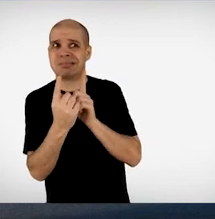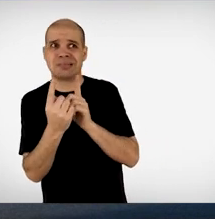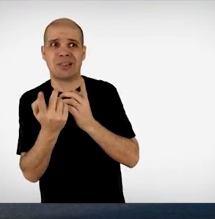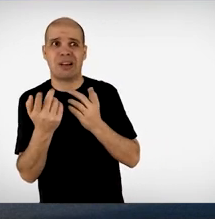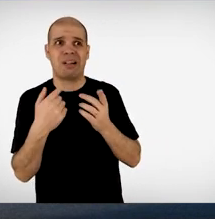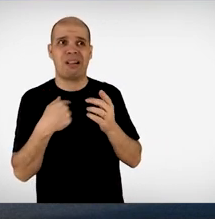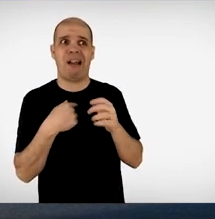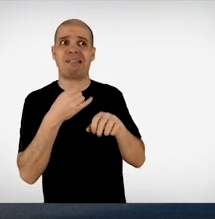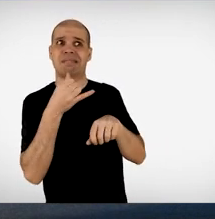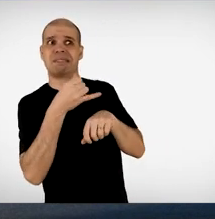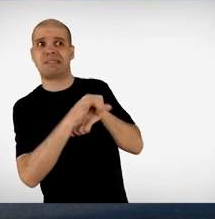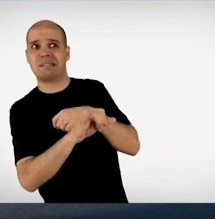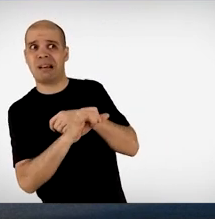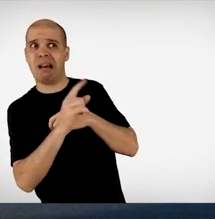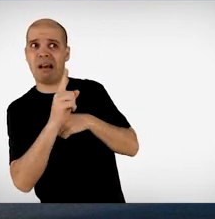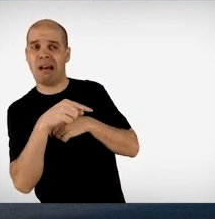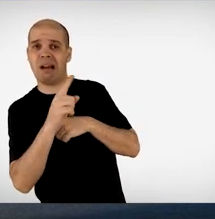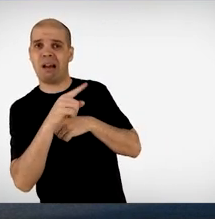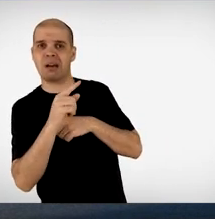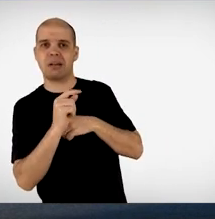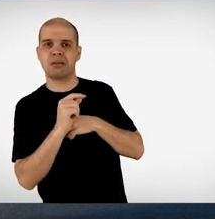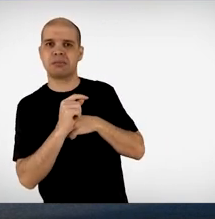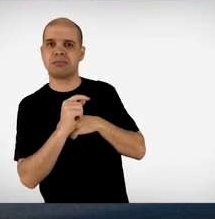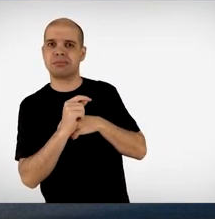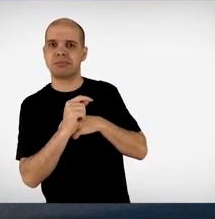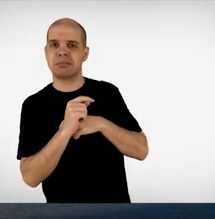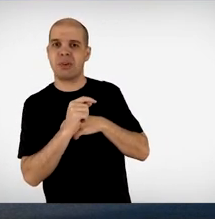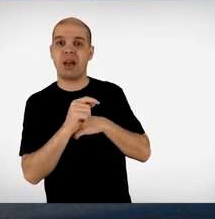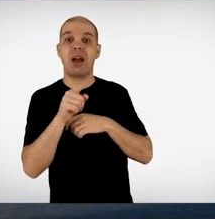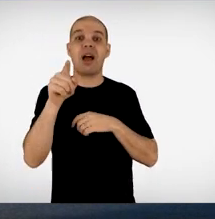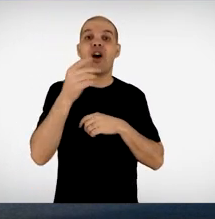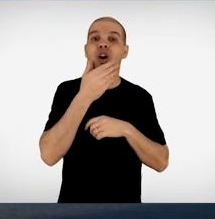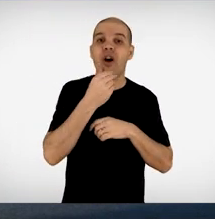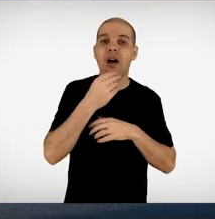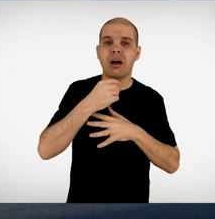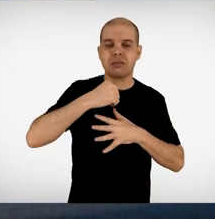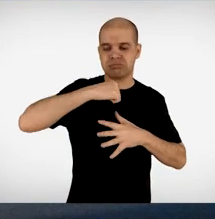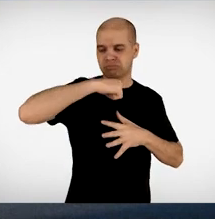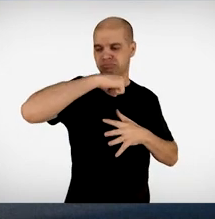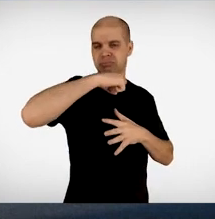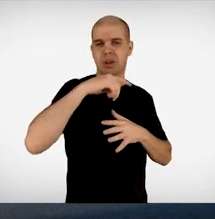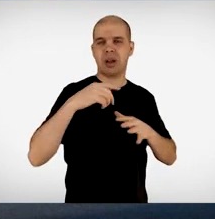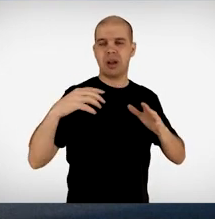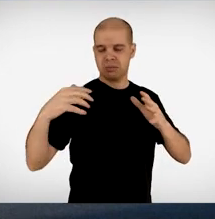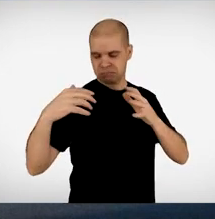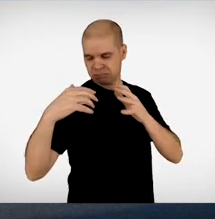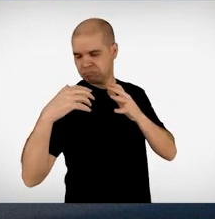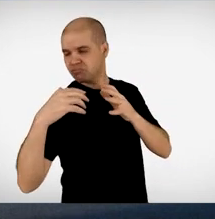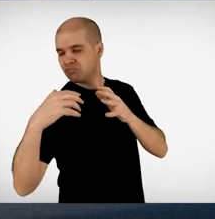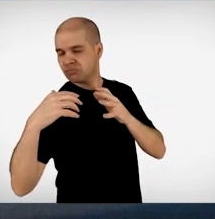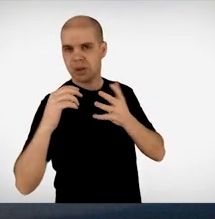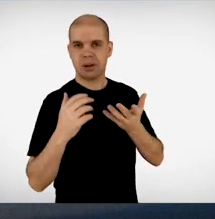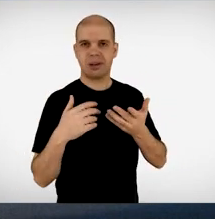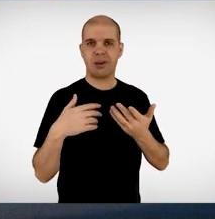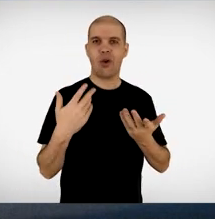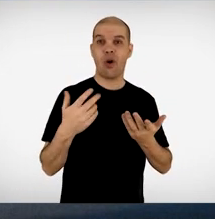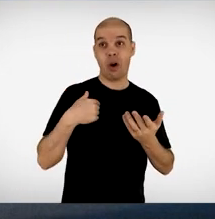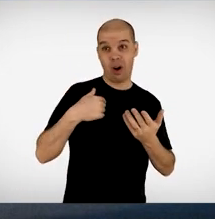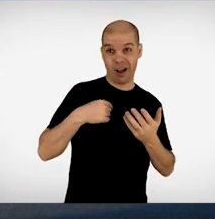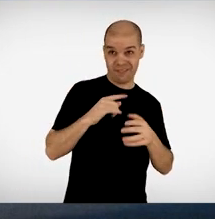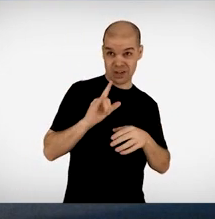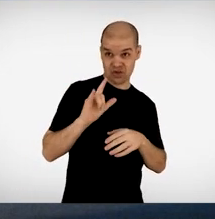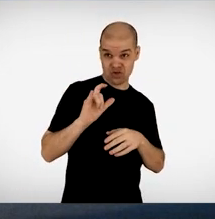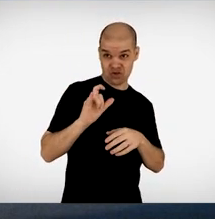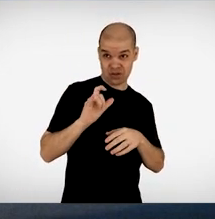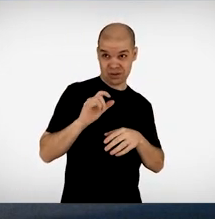ser traição? Vou cheirar seu sovaco, vou fazer xixi na sua frente. Eu acho essa cena... Isso vai... marcar, assim, o cinema,